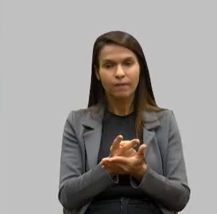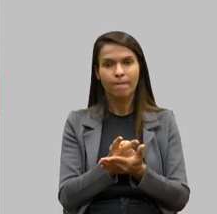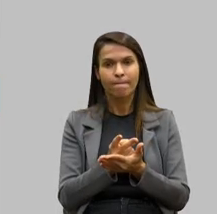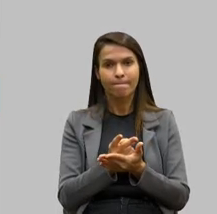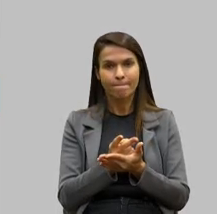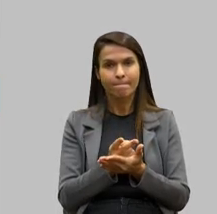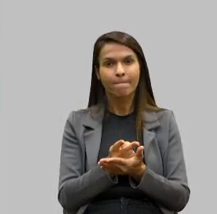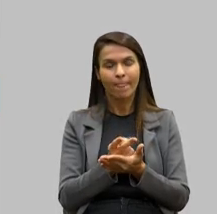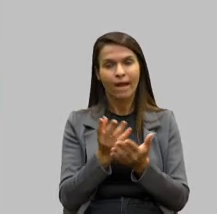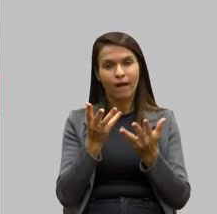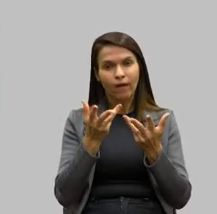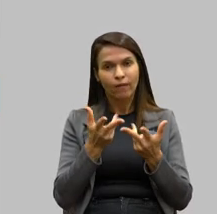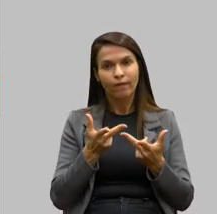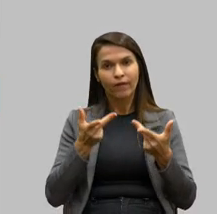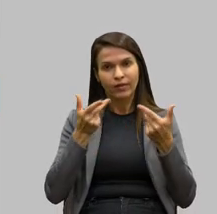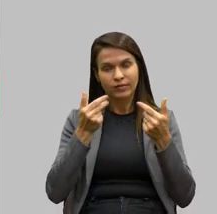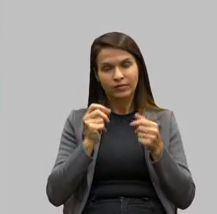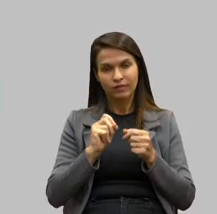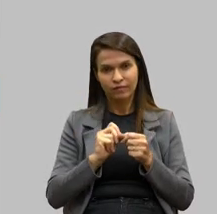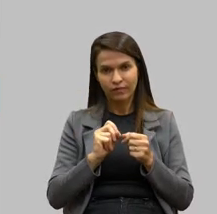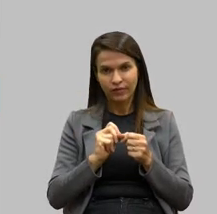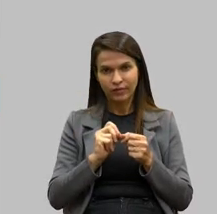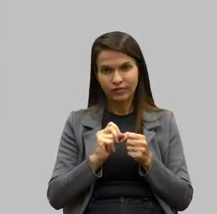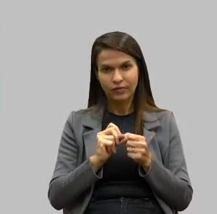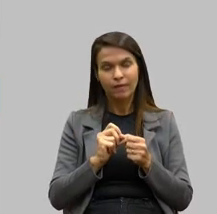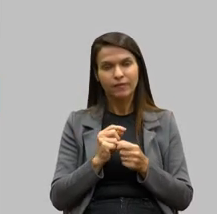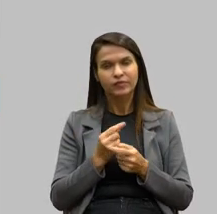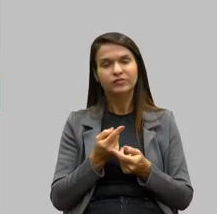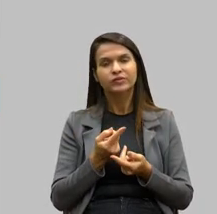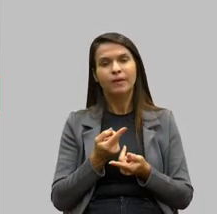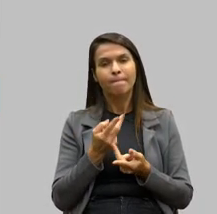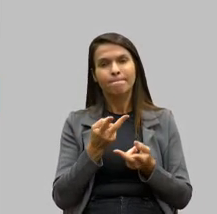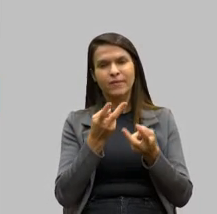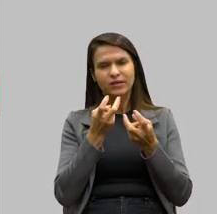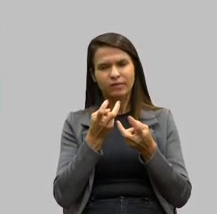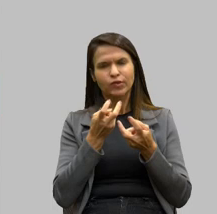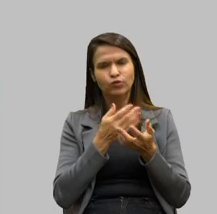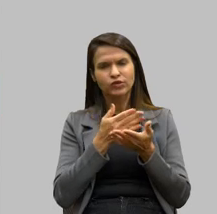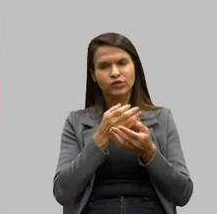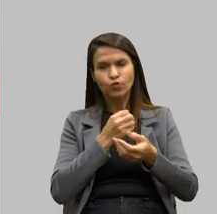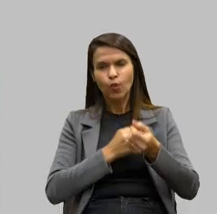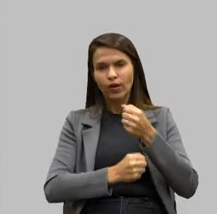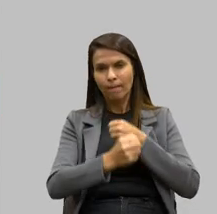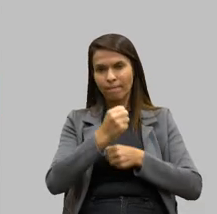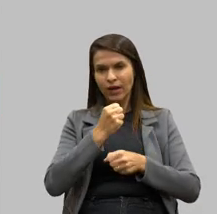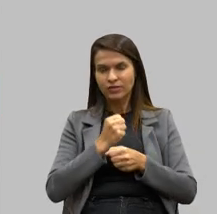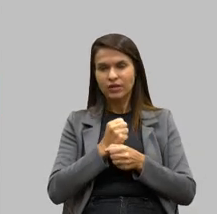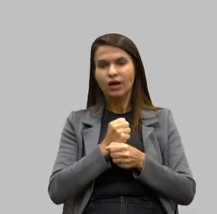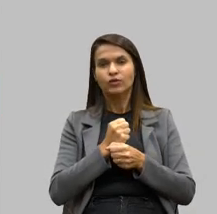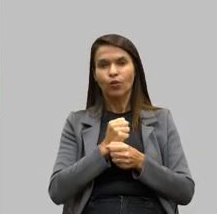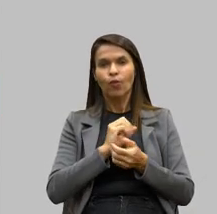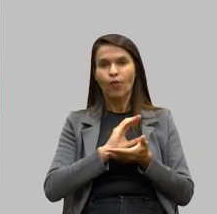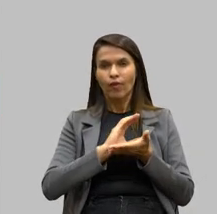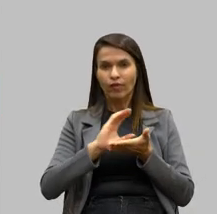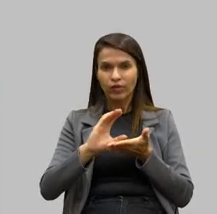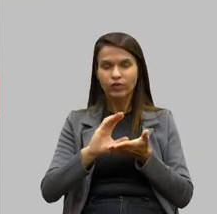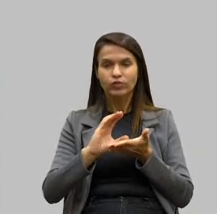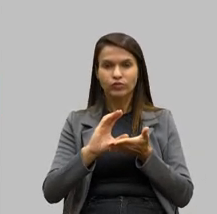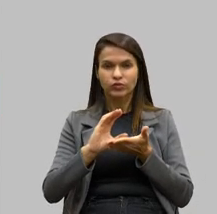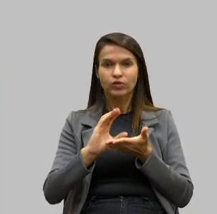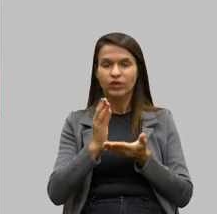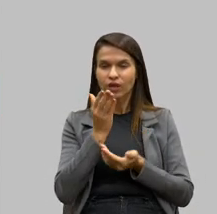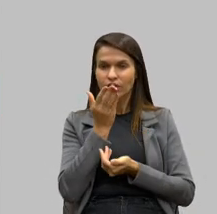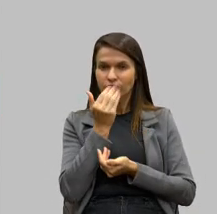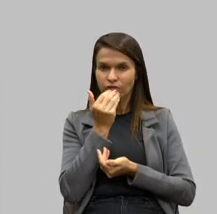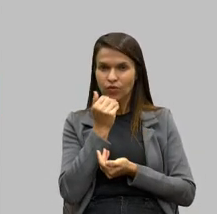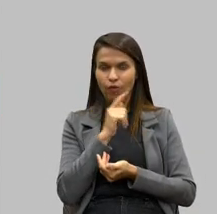a qualidade que está sendo feita. Para você ter ideia, no início do ano passado, quanto ao recurso da merenda escolar, o